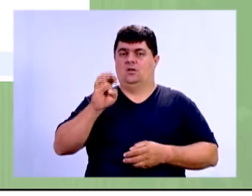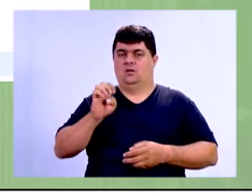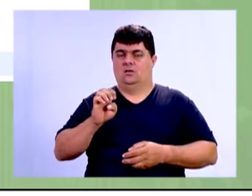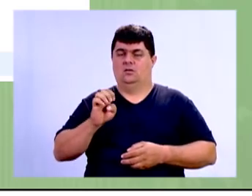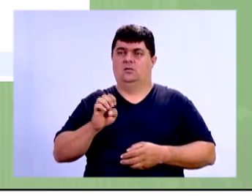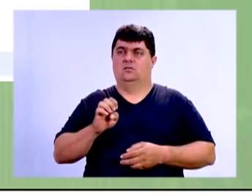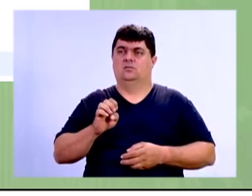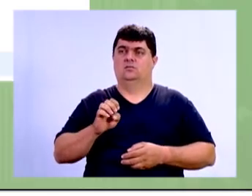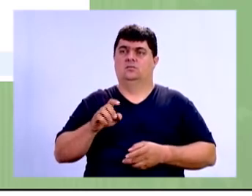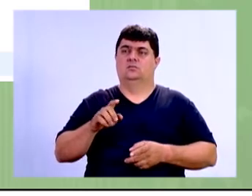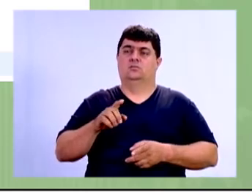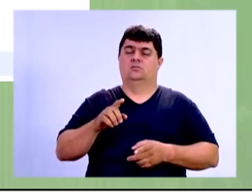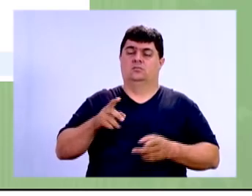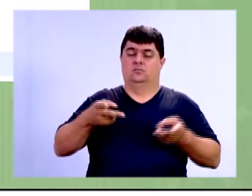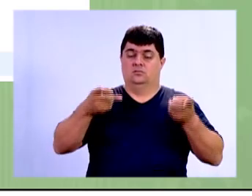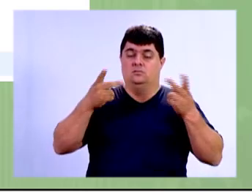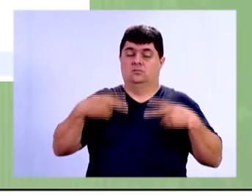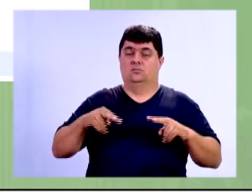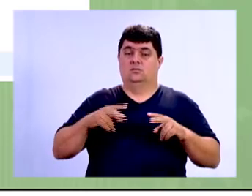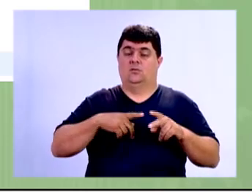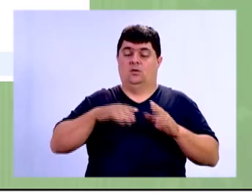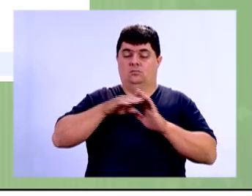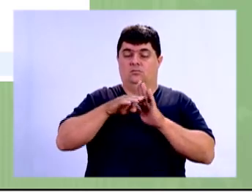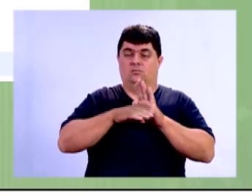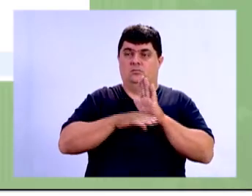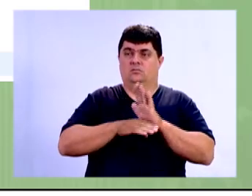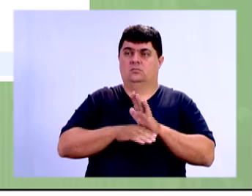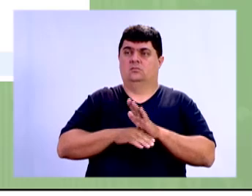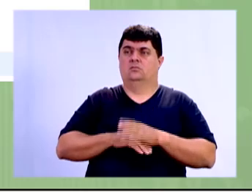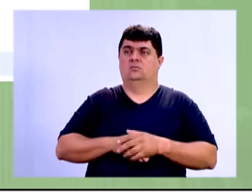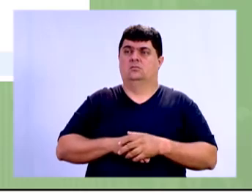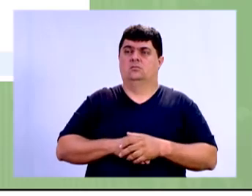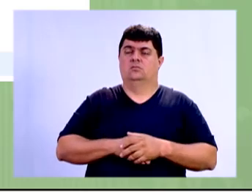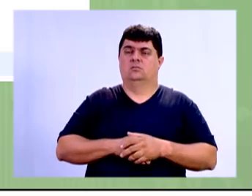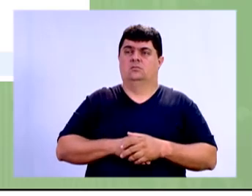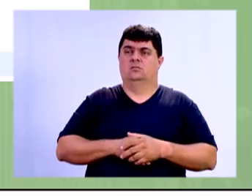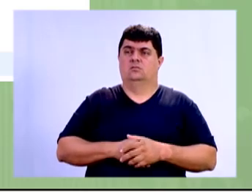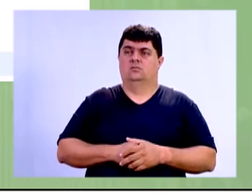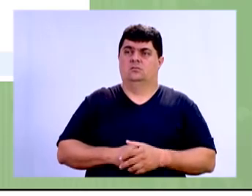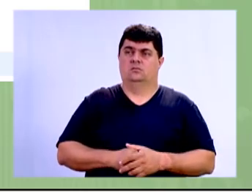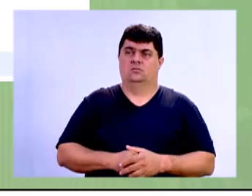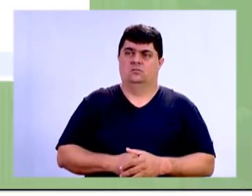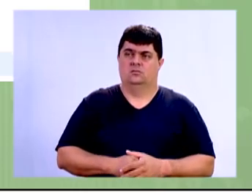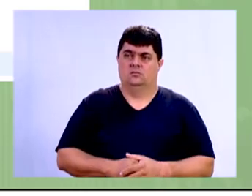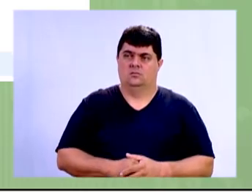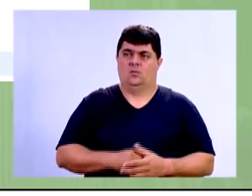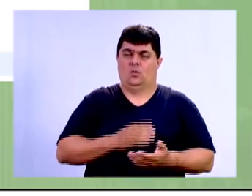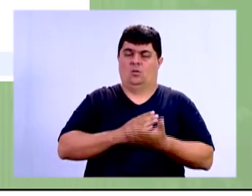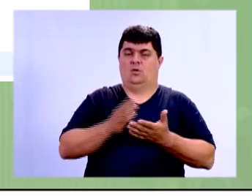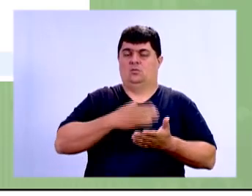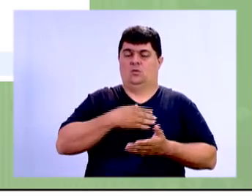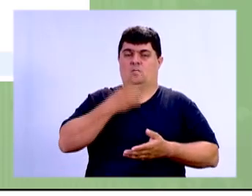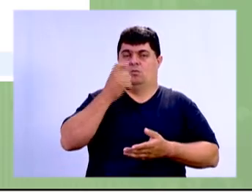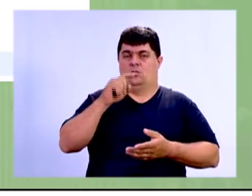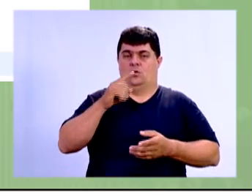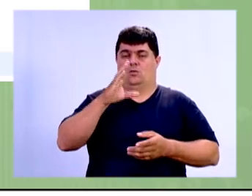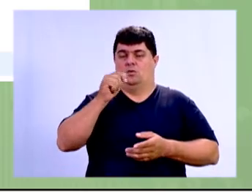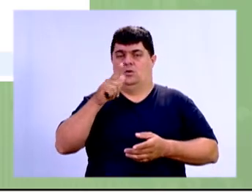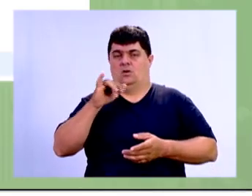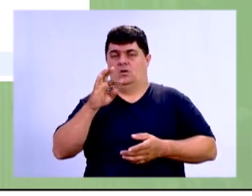classe cliente, e logo depois eu faço meu programa. Aqui eu instancio meus 1000 clientes, né? Então